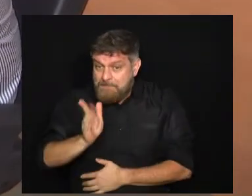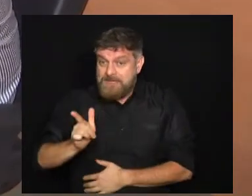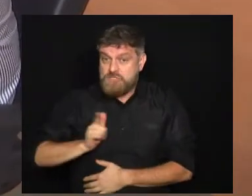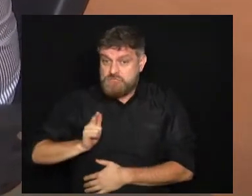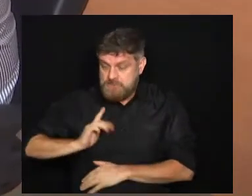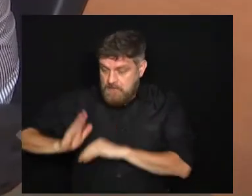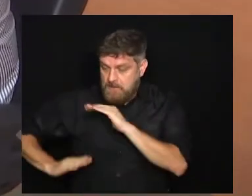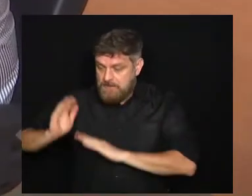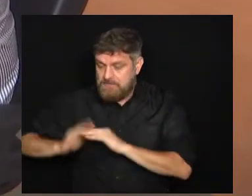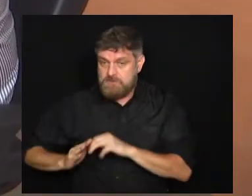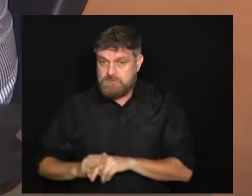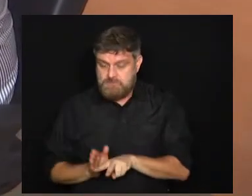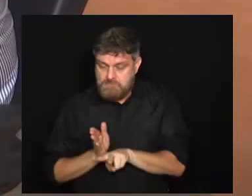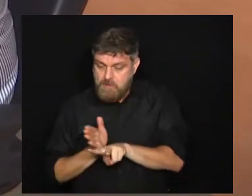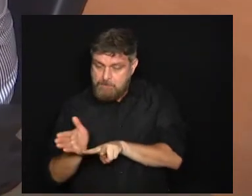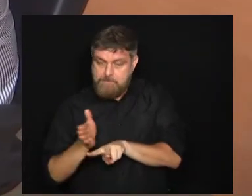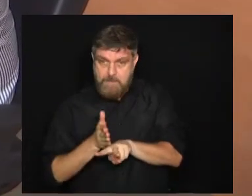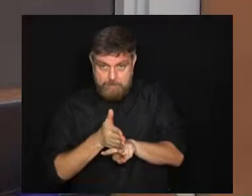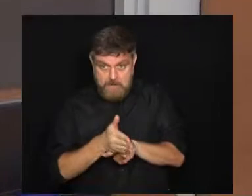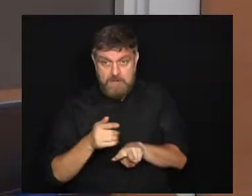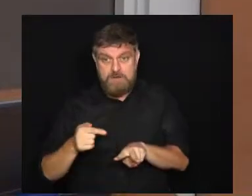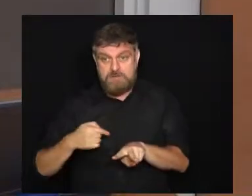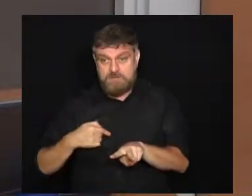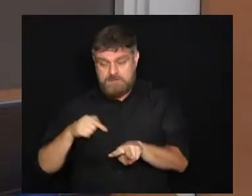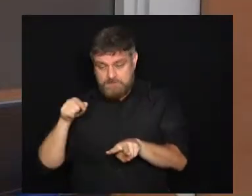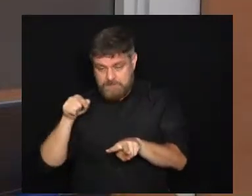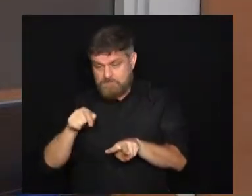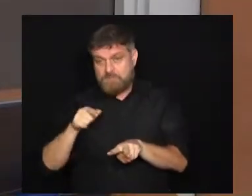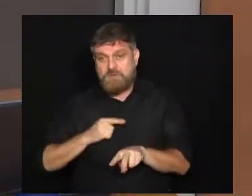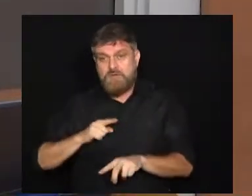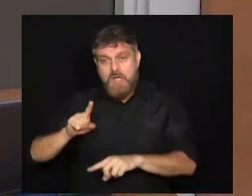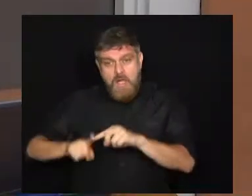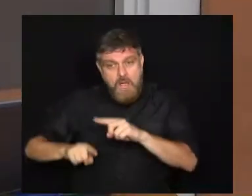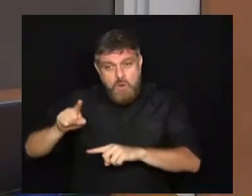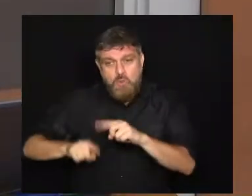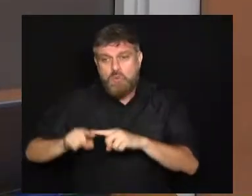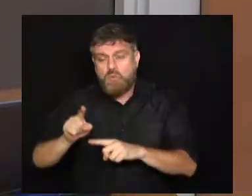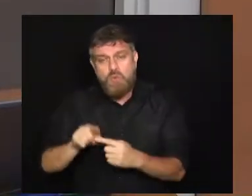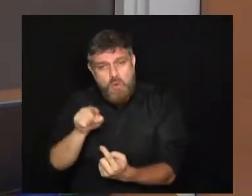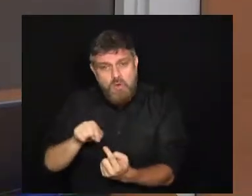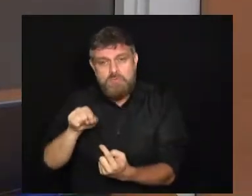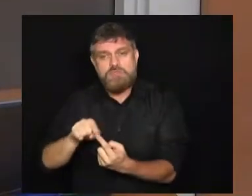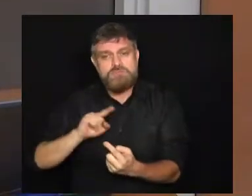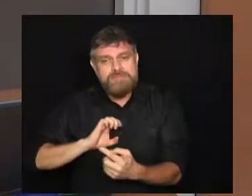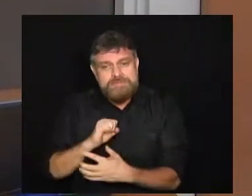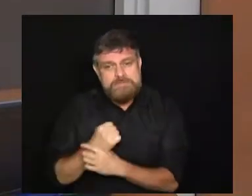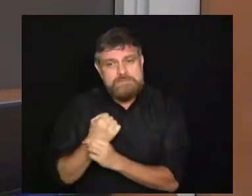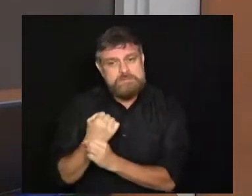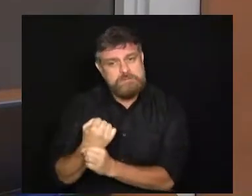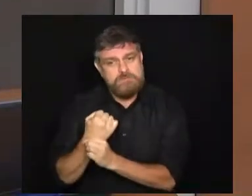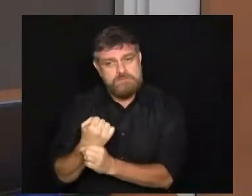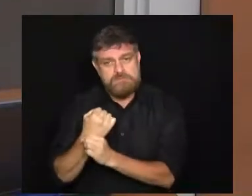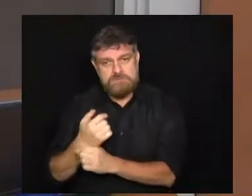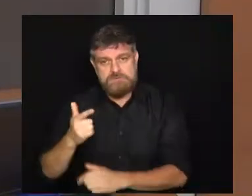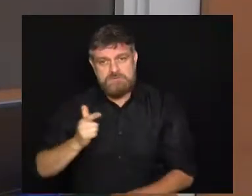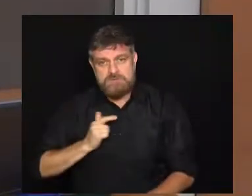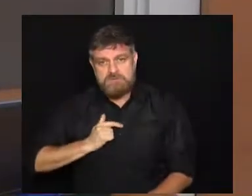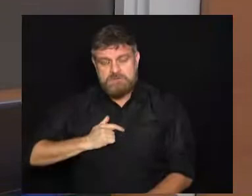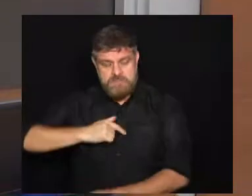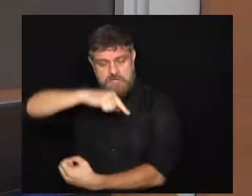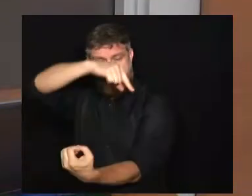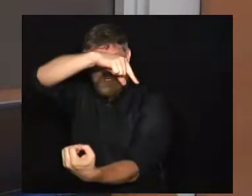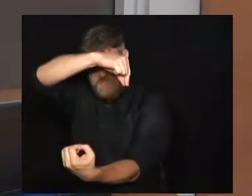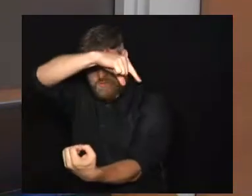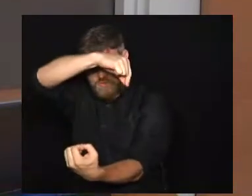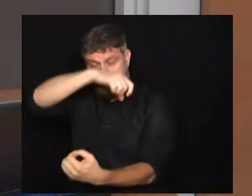mobilizando em dois sentidos, né? Tanto nos recursos para garantir o abastecimento de soro,